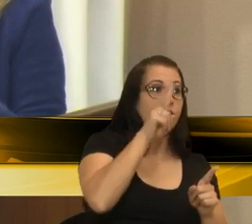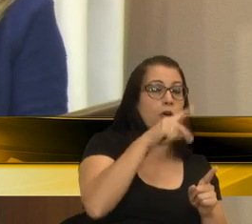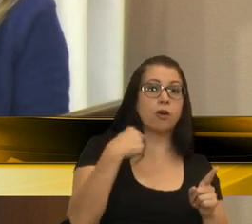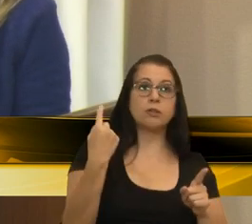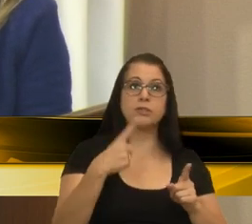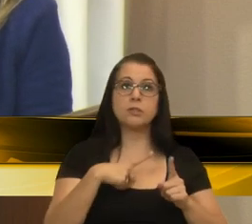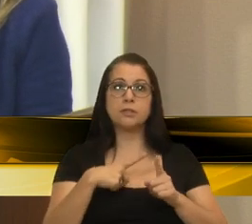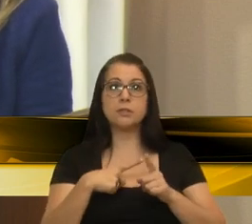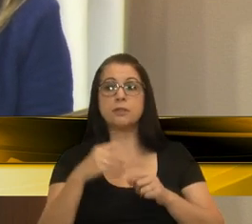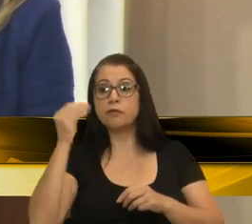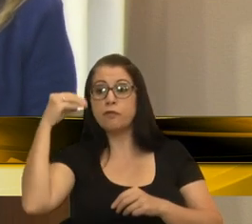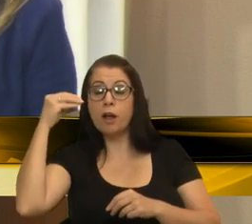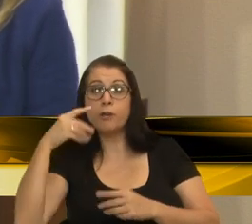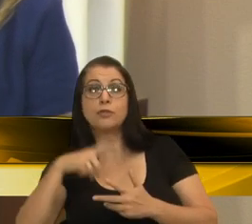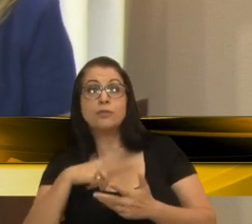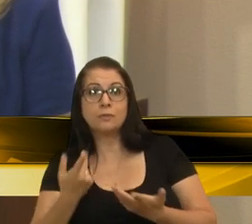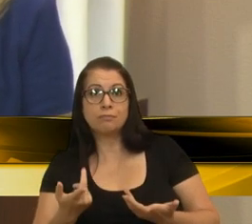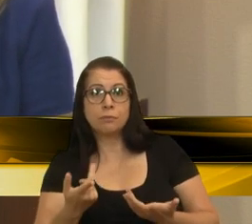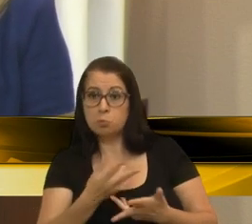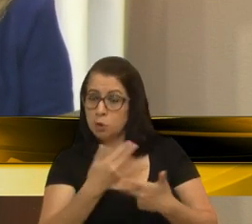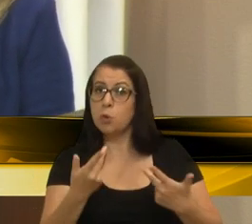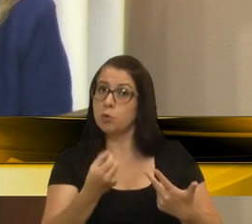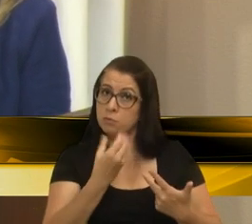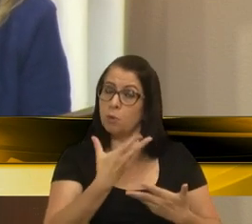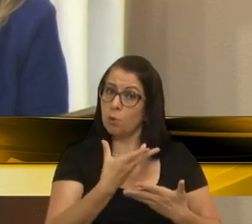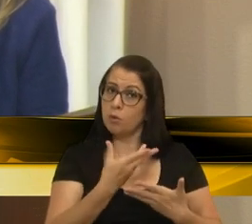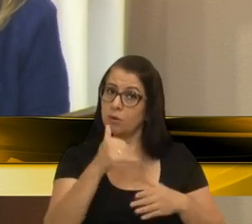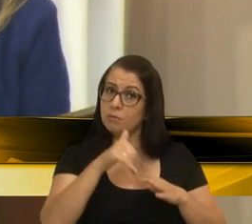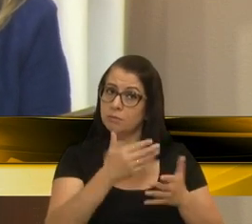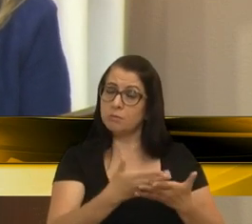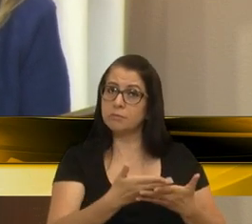existiram, que pontos fracos? Porque teve muita coisa boa.